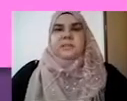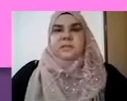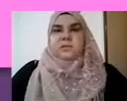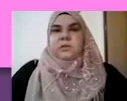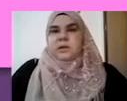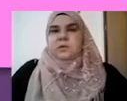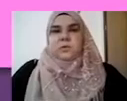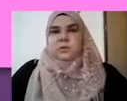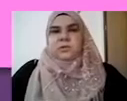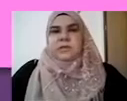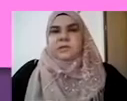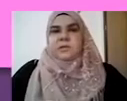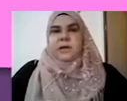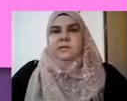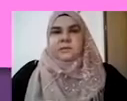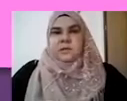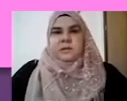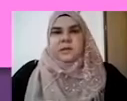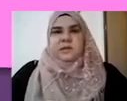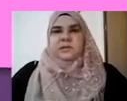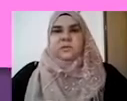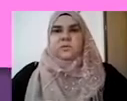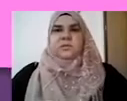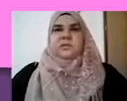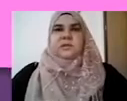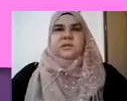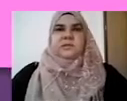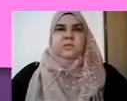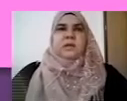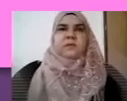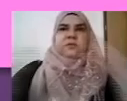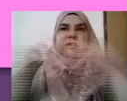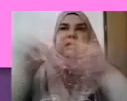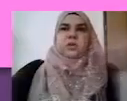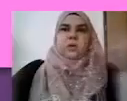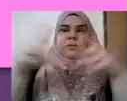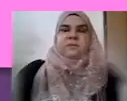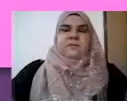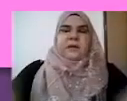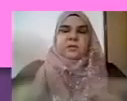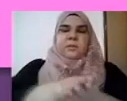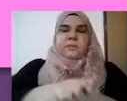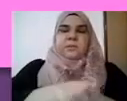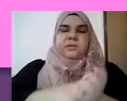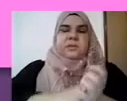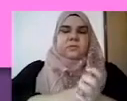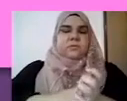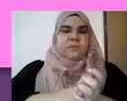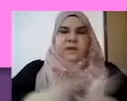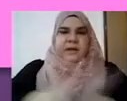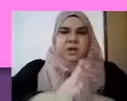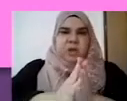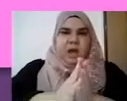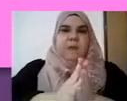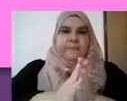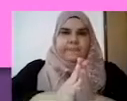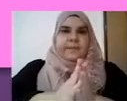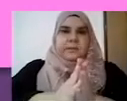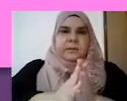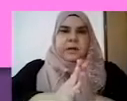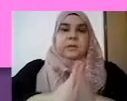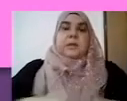eu preciso ter todos os lados iguais, tá? Se um lado for diferente, como que vai ficar a sobreposição? Não vai